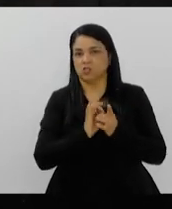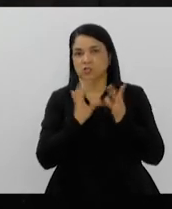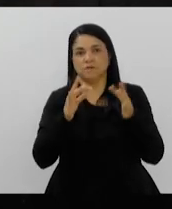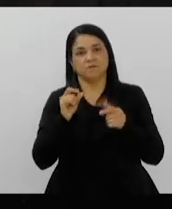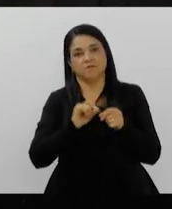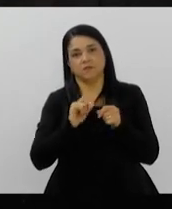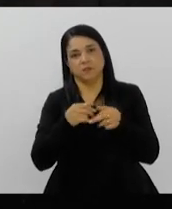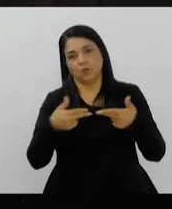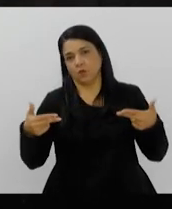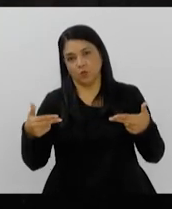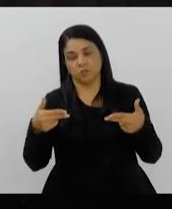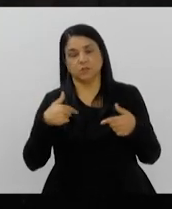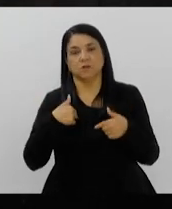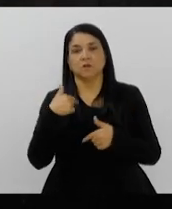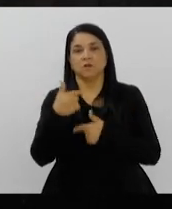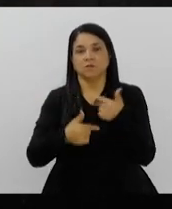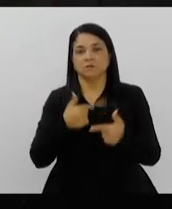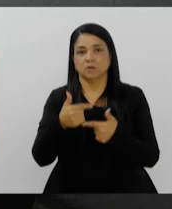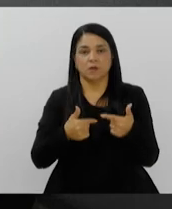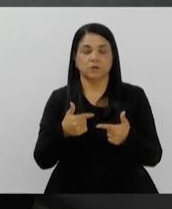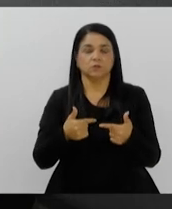dos trabalhadores e da juventude.